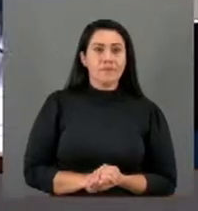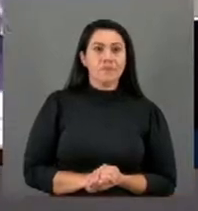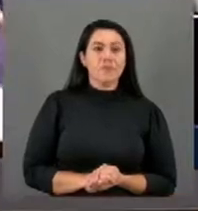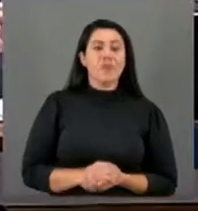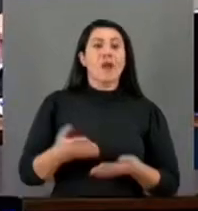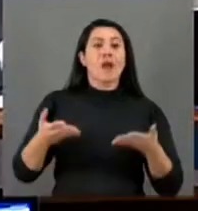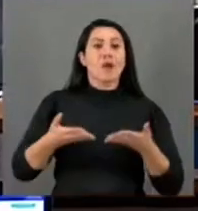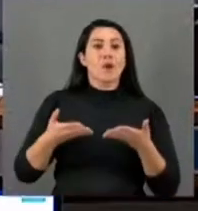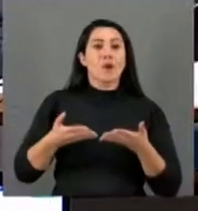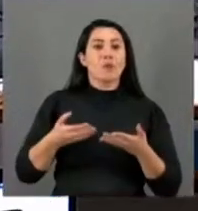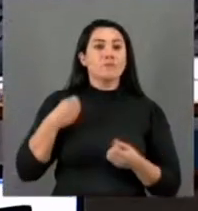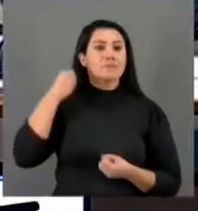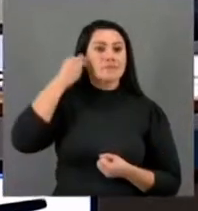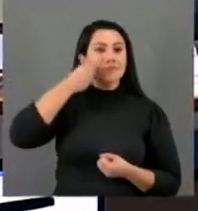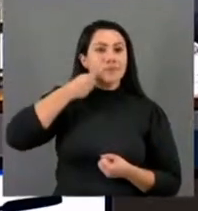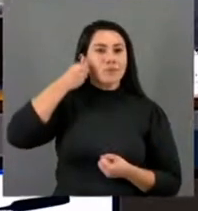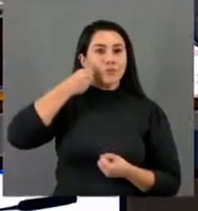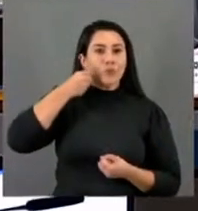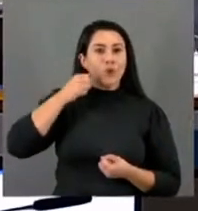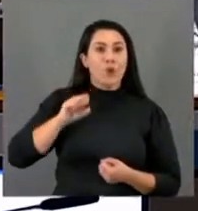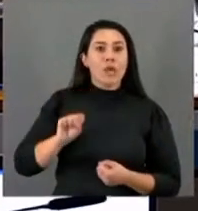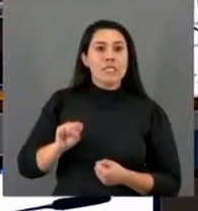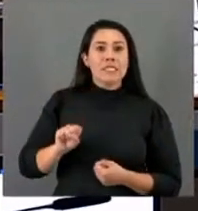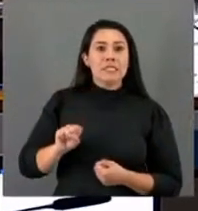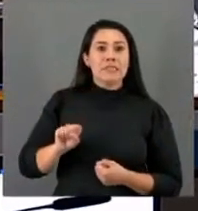Senador Cid.